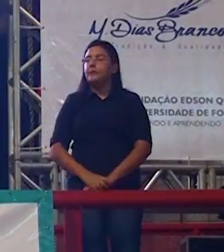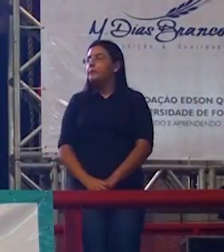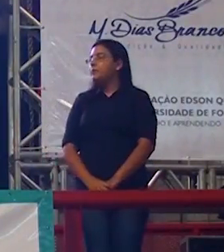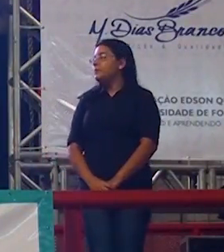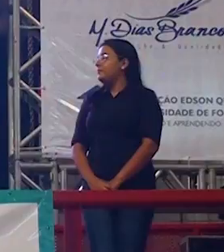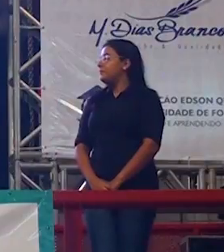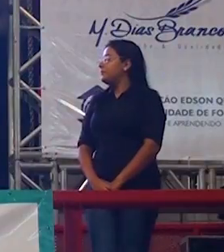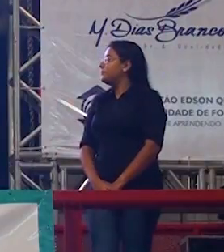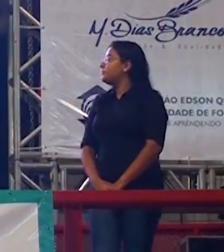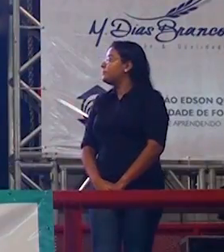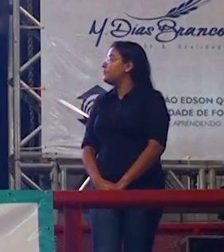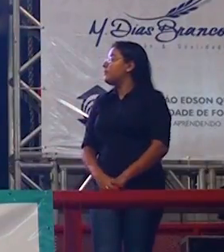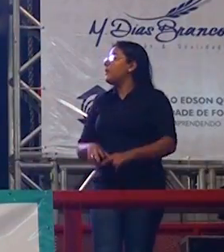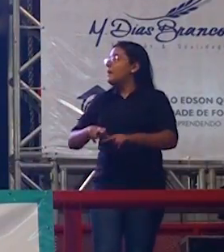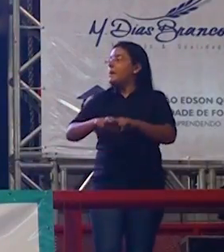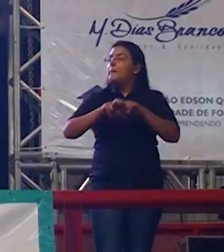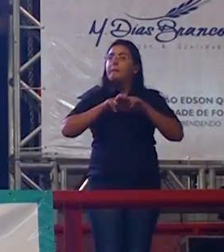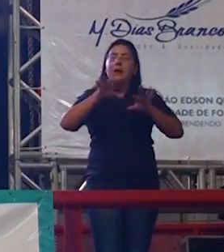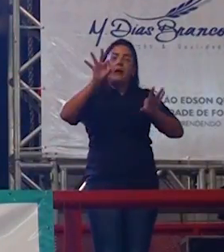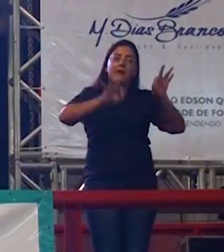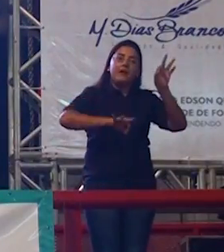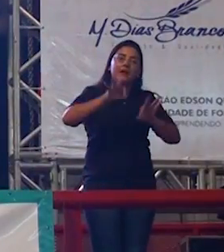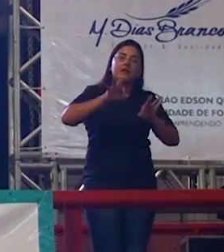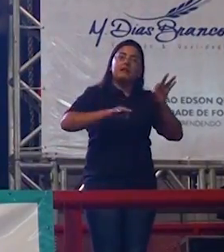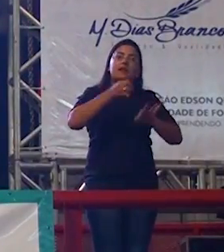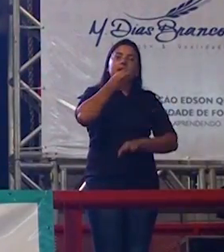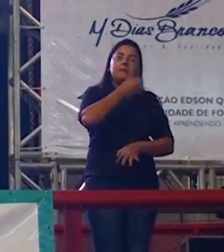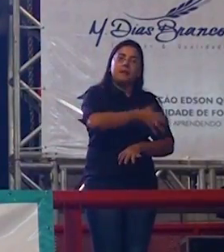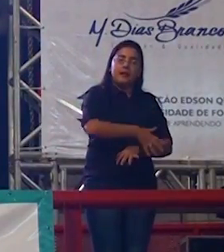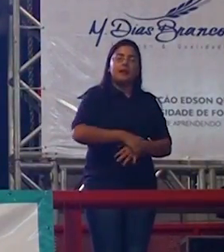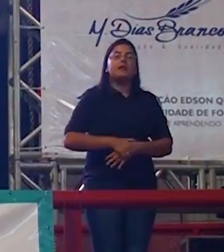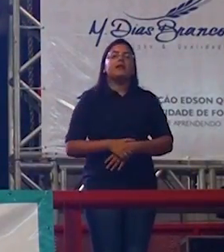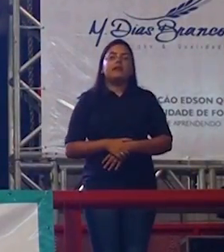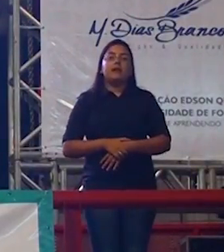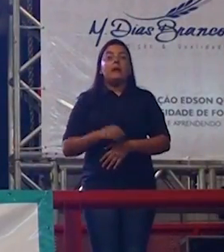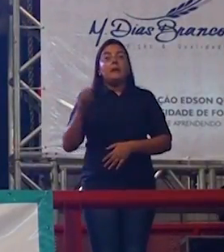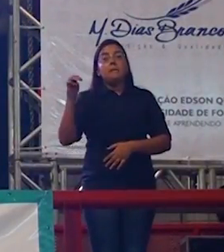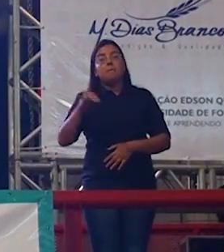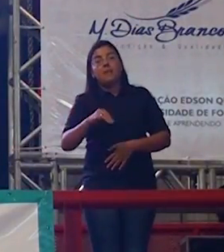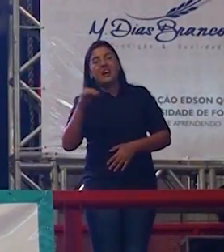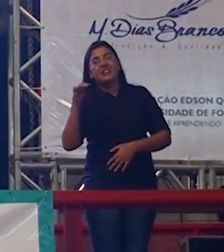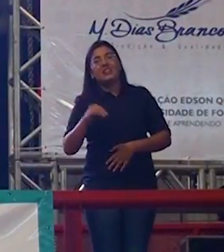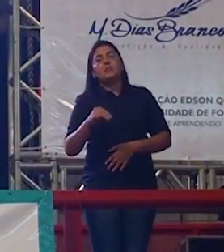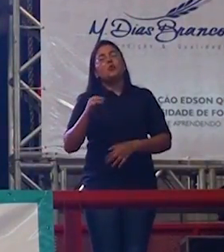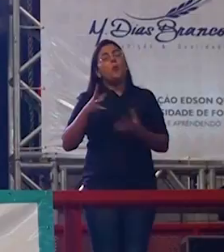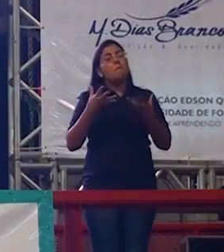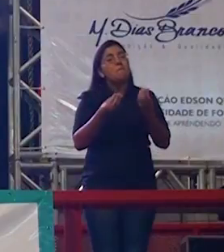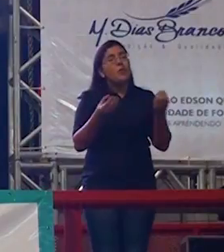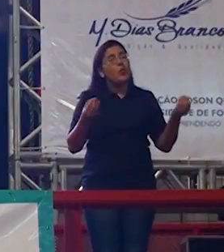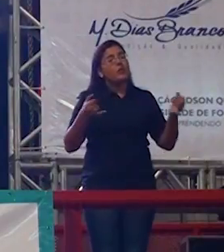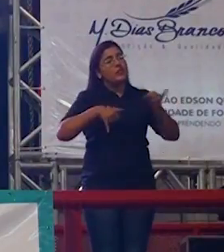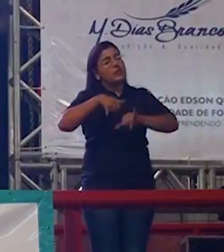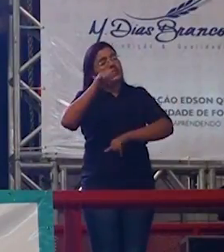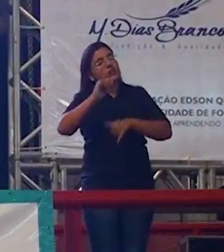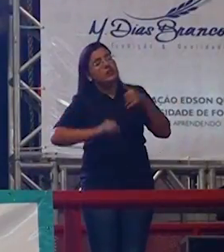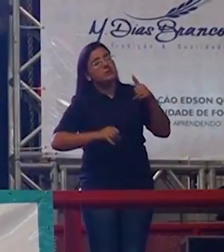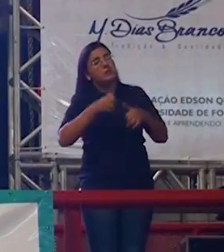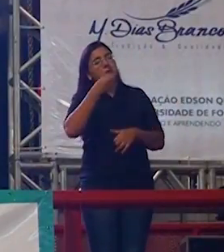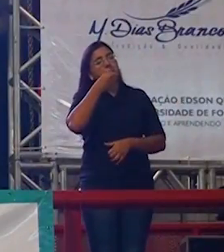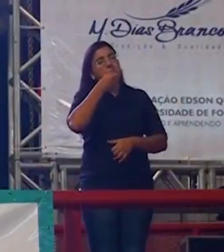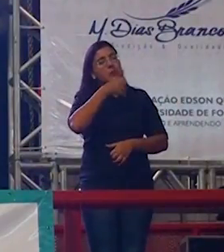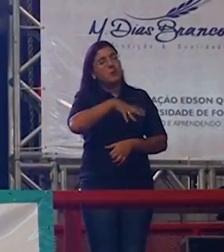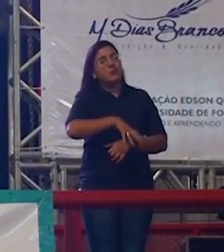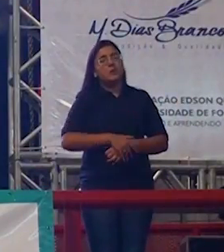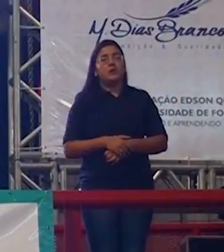tradicional. Por isso que a gente tem que se preparar para valer, ok? Matemática está sendo exigente, química está sendo exigente.